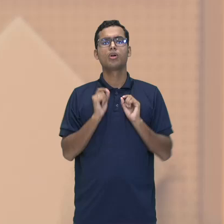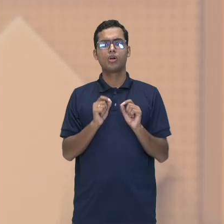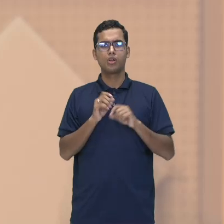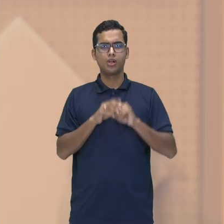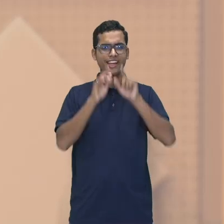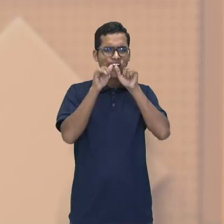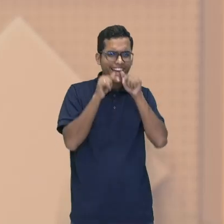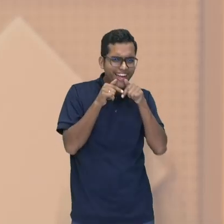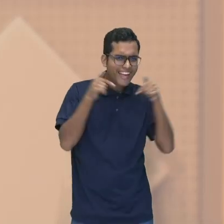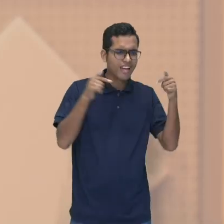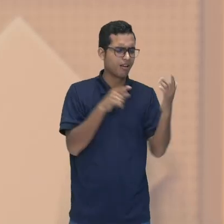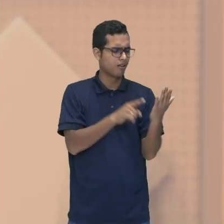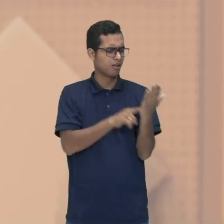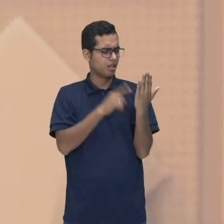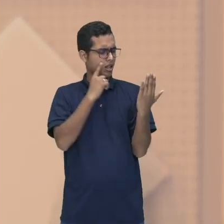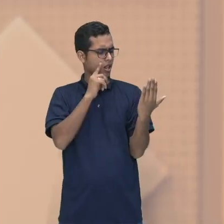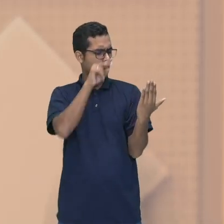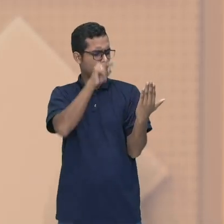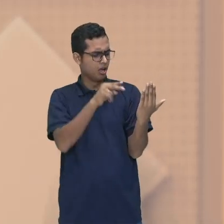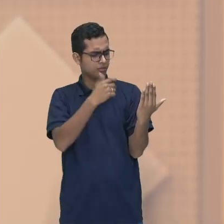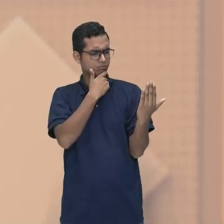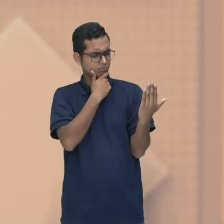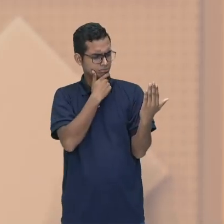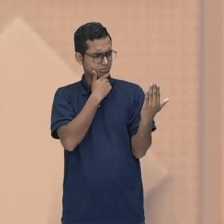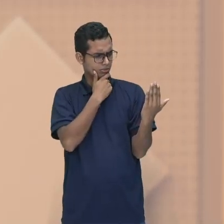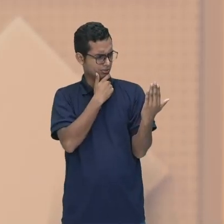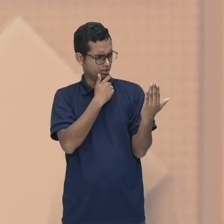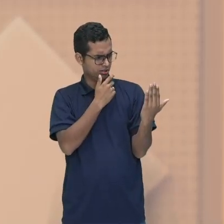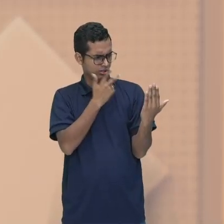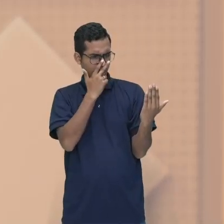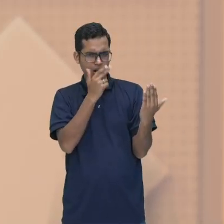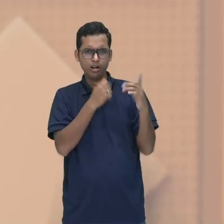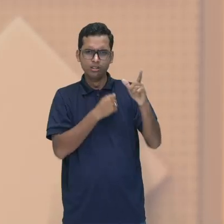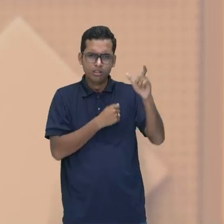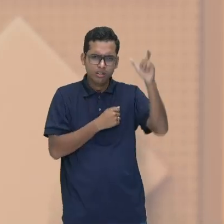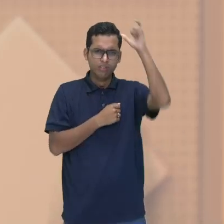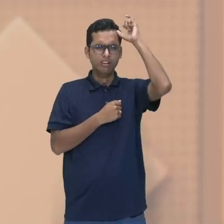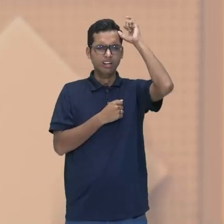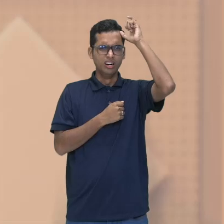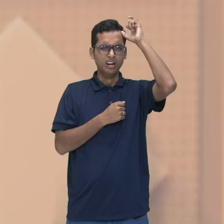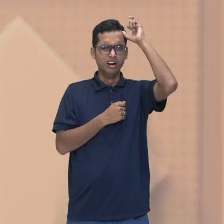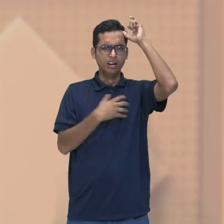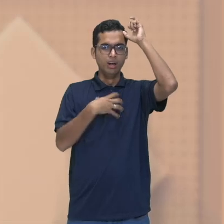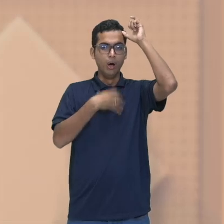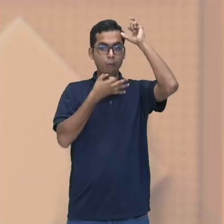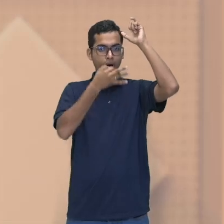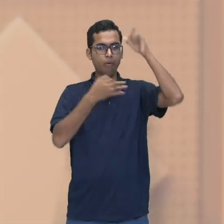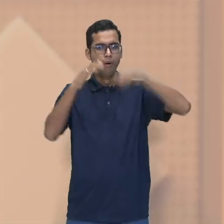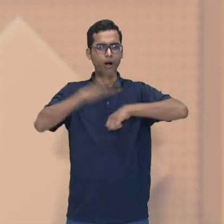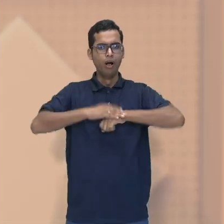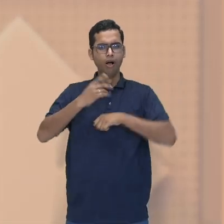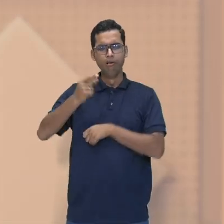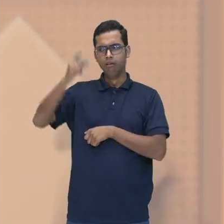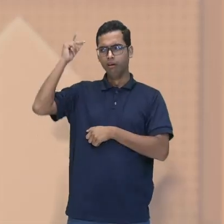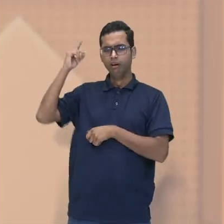ali sendo, vamos dizer assim, possuídos por um demônio. E eles entravam num ritual de